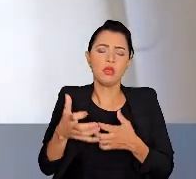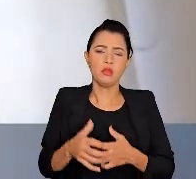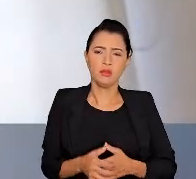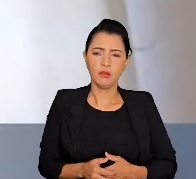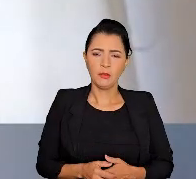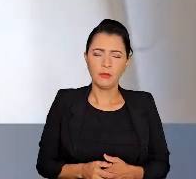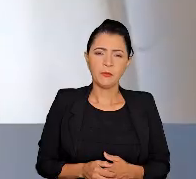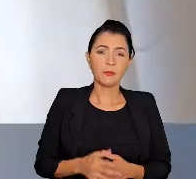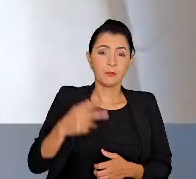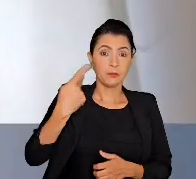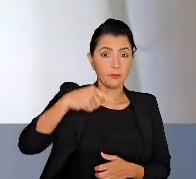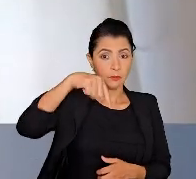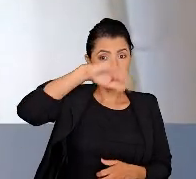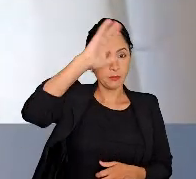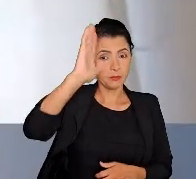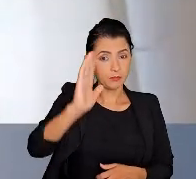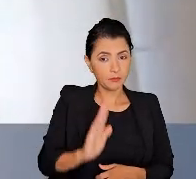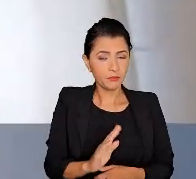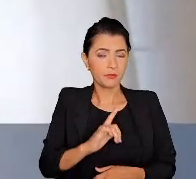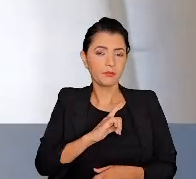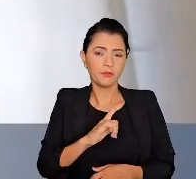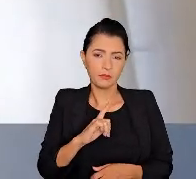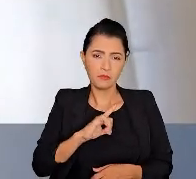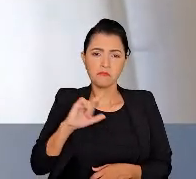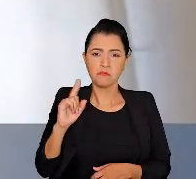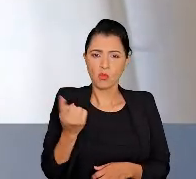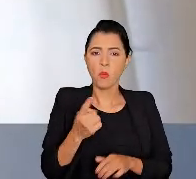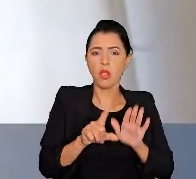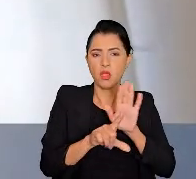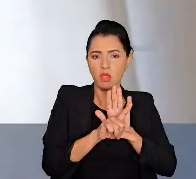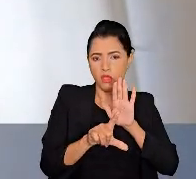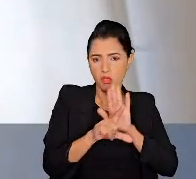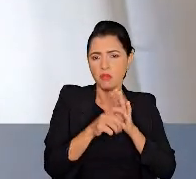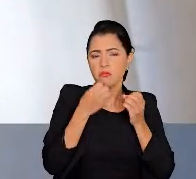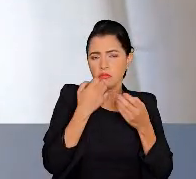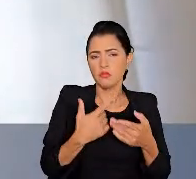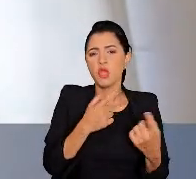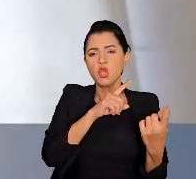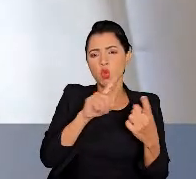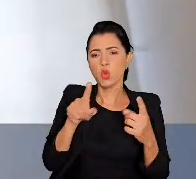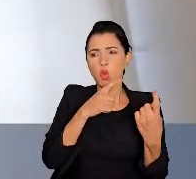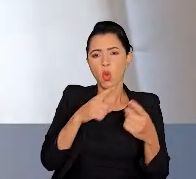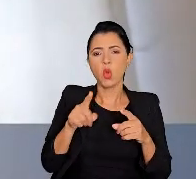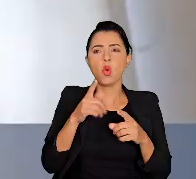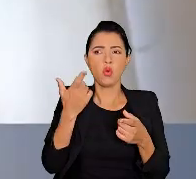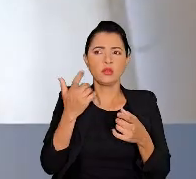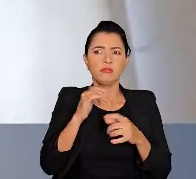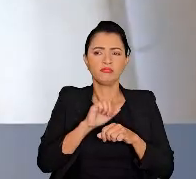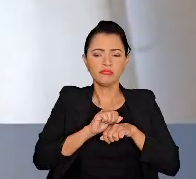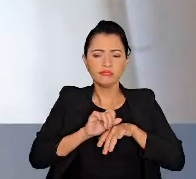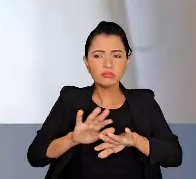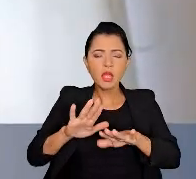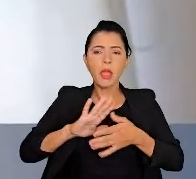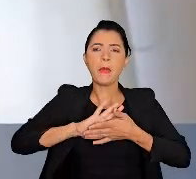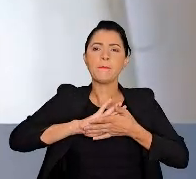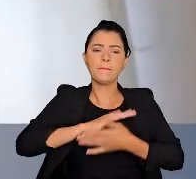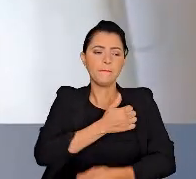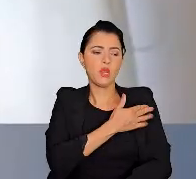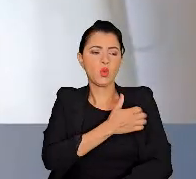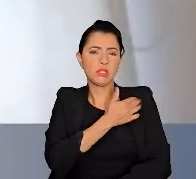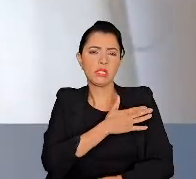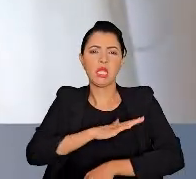No Brasil, temos uma boa legislação para combater a propagação do preconceito e do